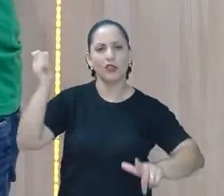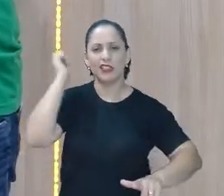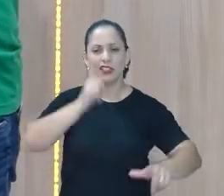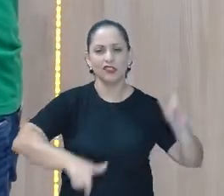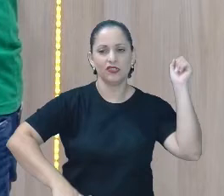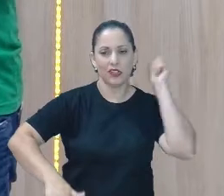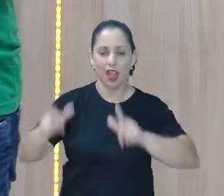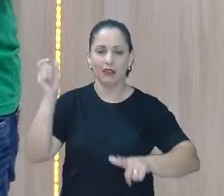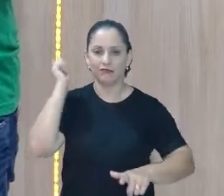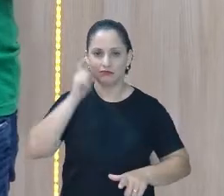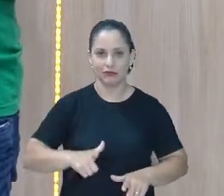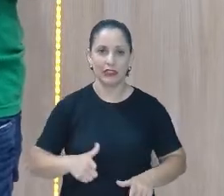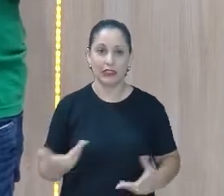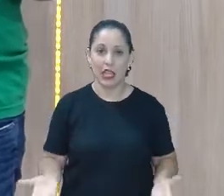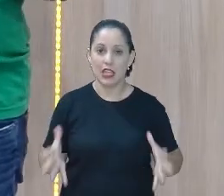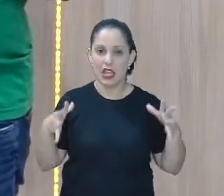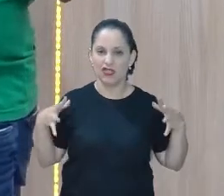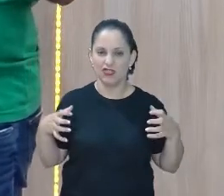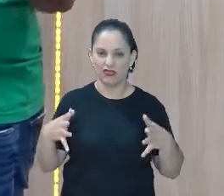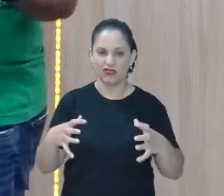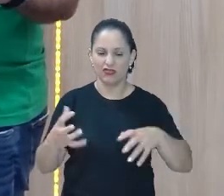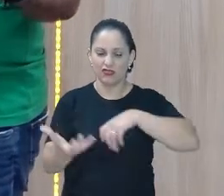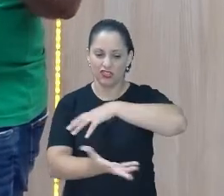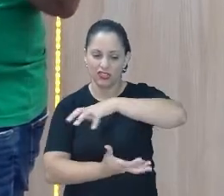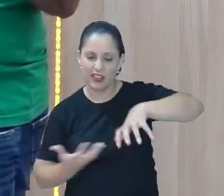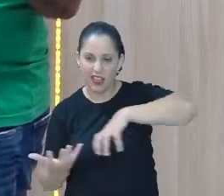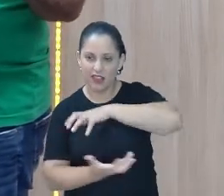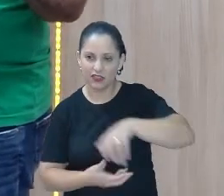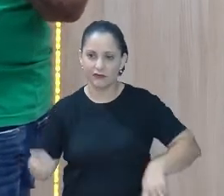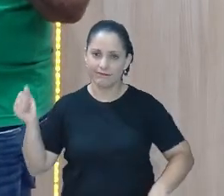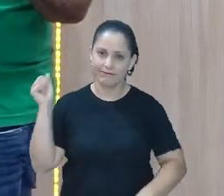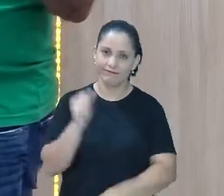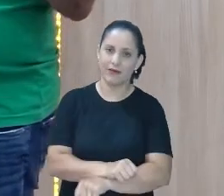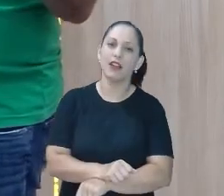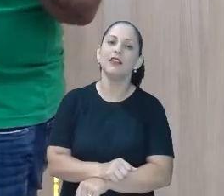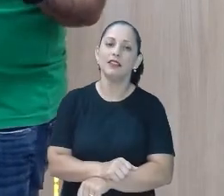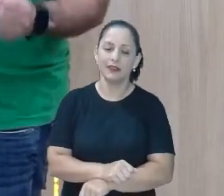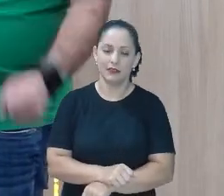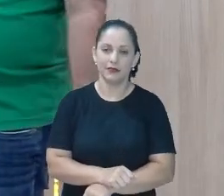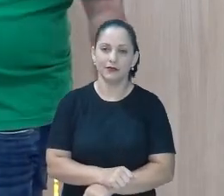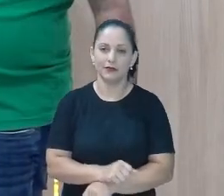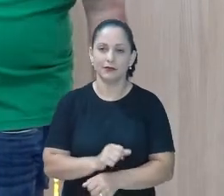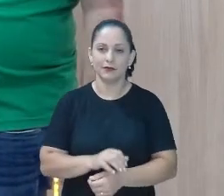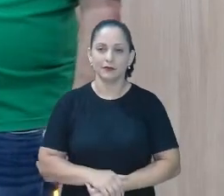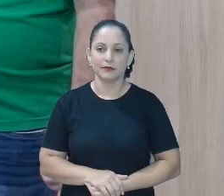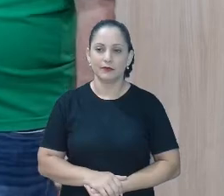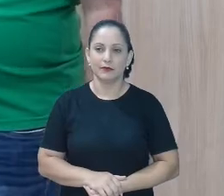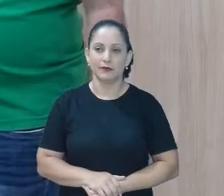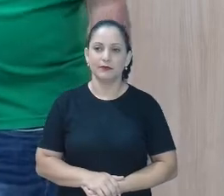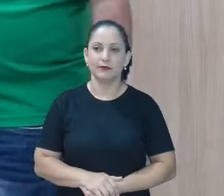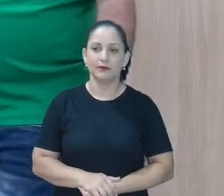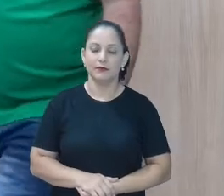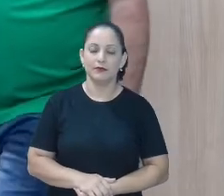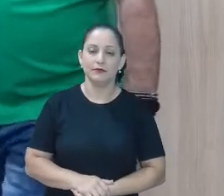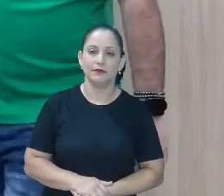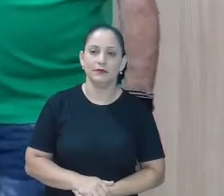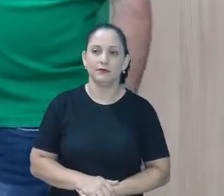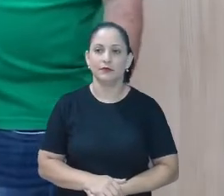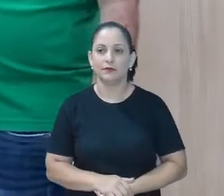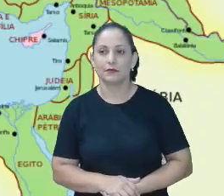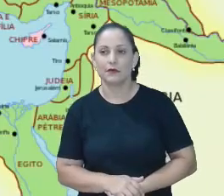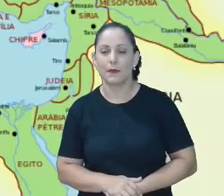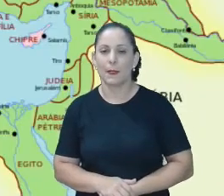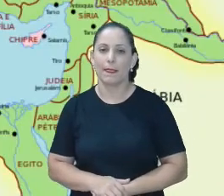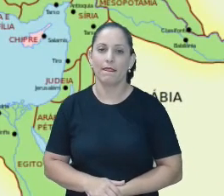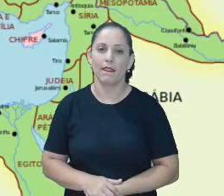conquistar, as guerras elas cessaram, pelo menos temporariamente. Então, aqui ó, a gente observa, né,